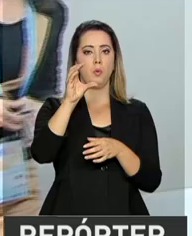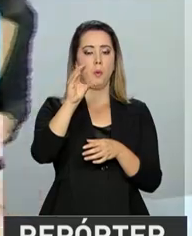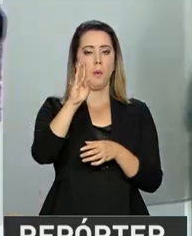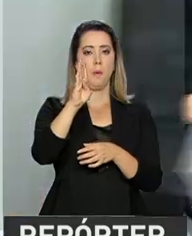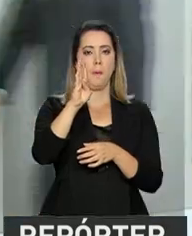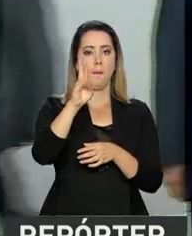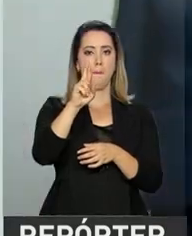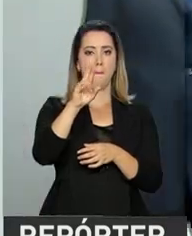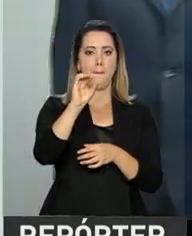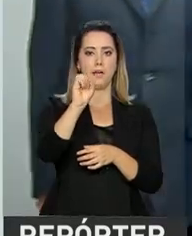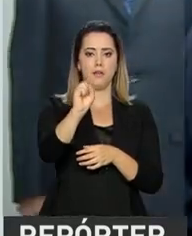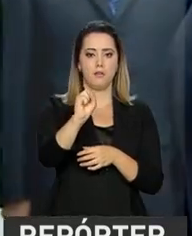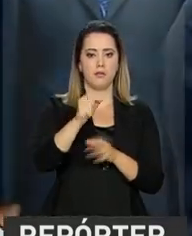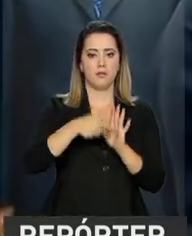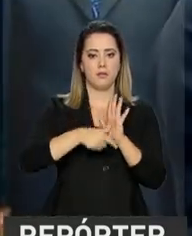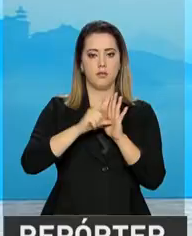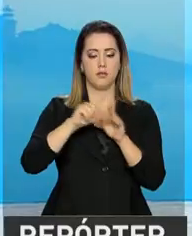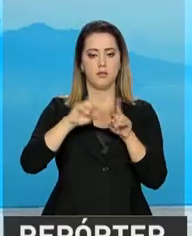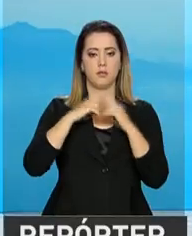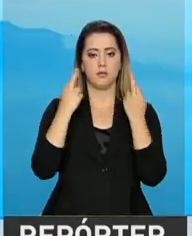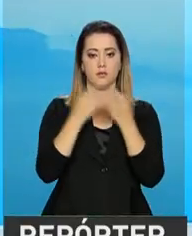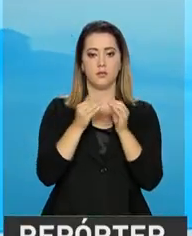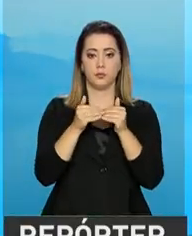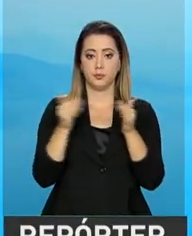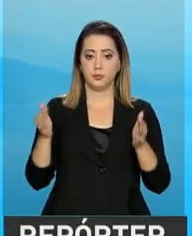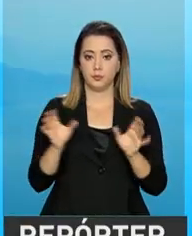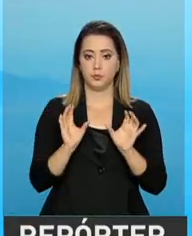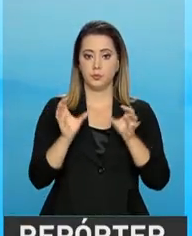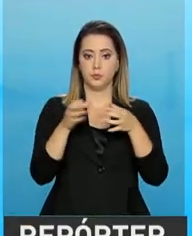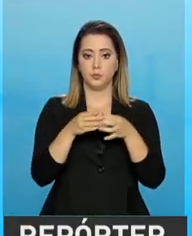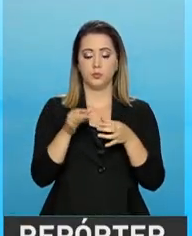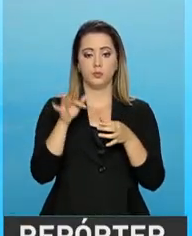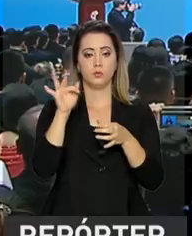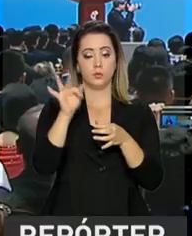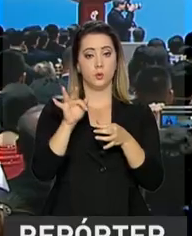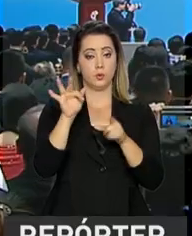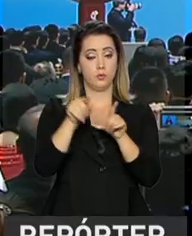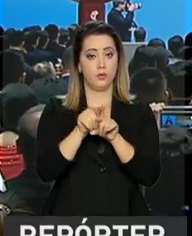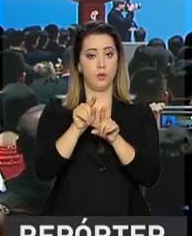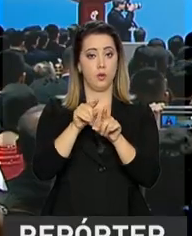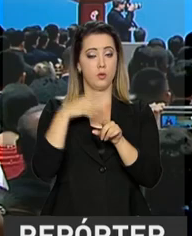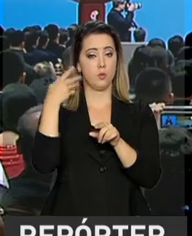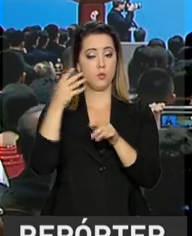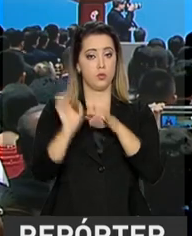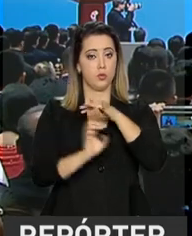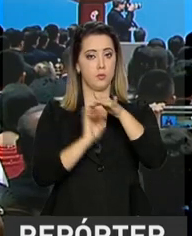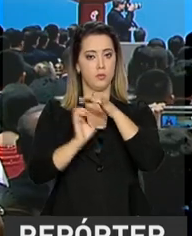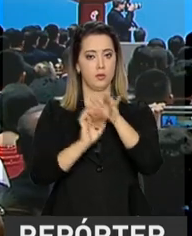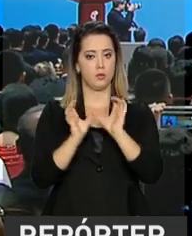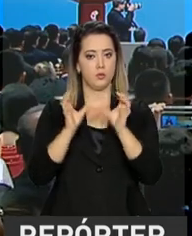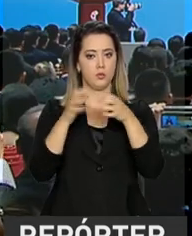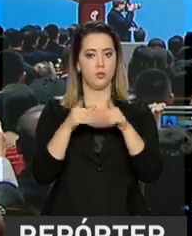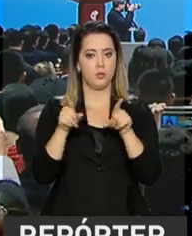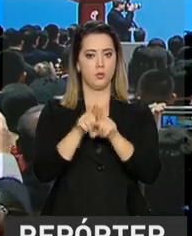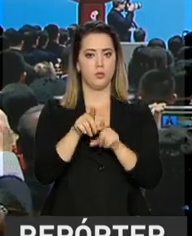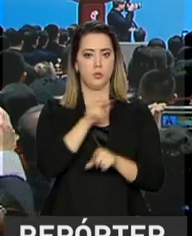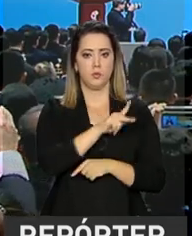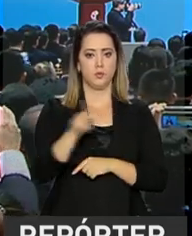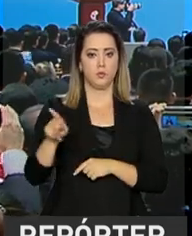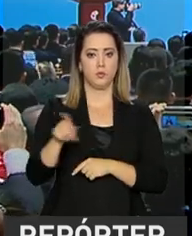antes das reuniões participou da abertura do fórum empresarial do bloco o presidente chinês xi jinping